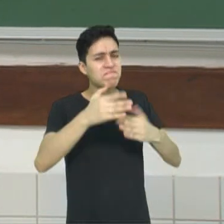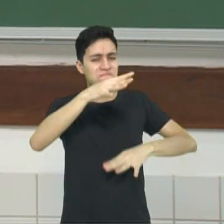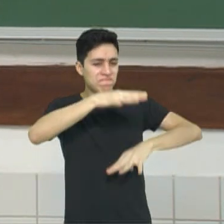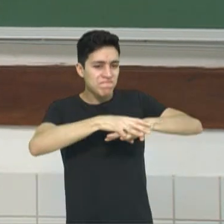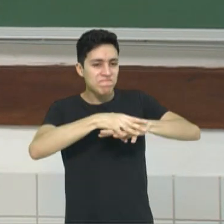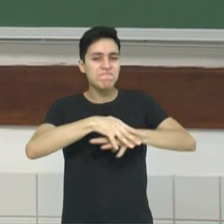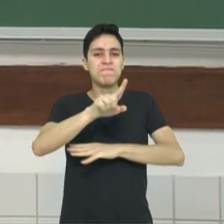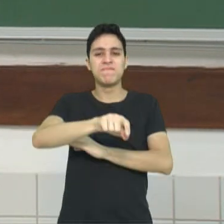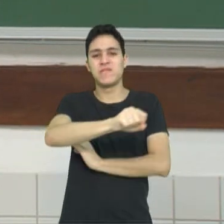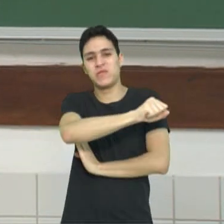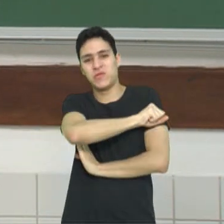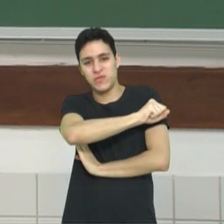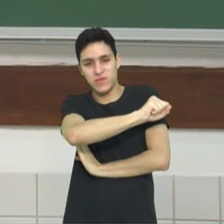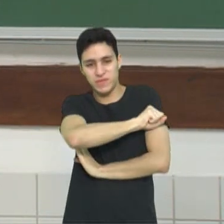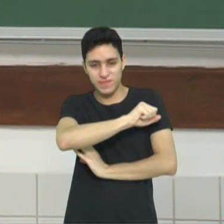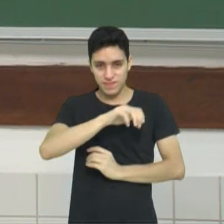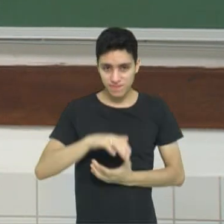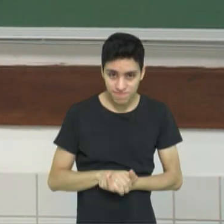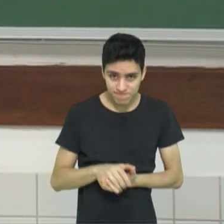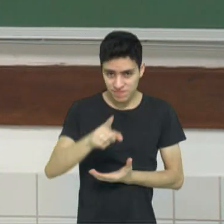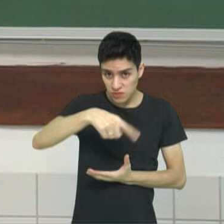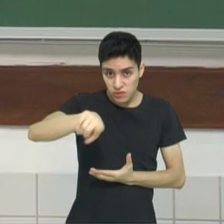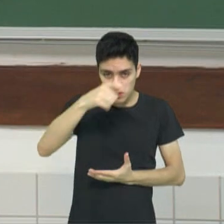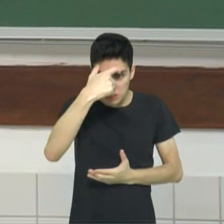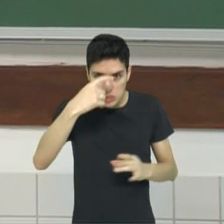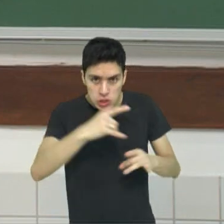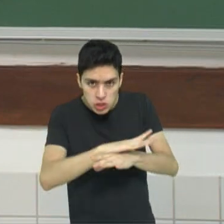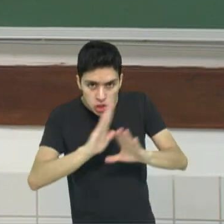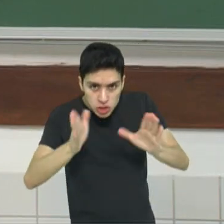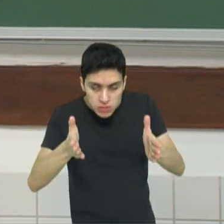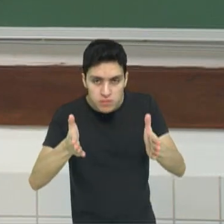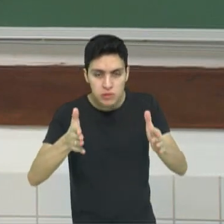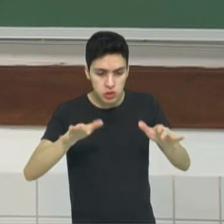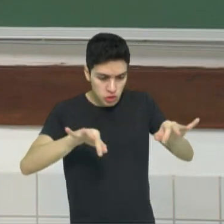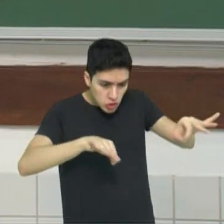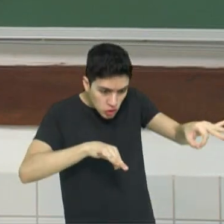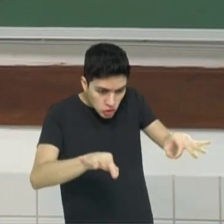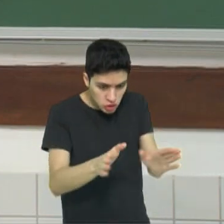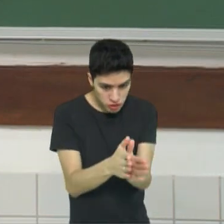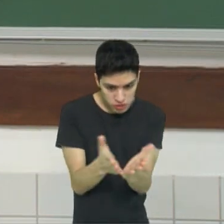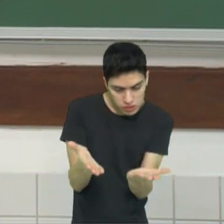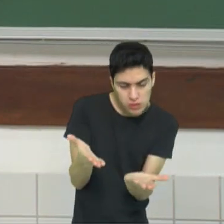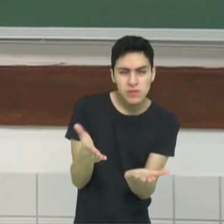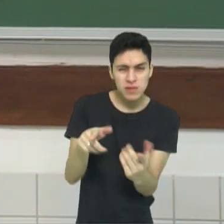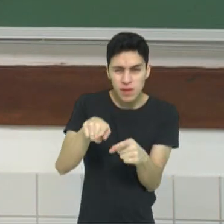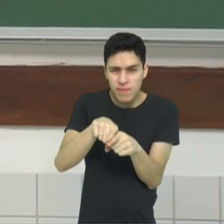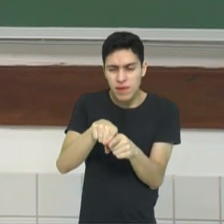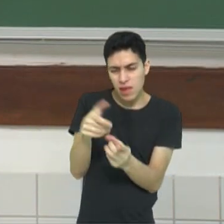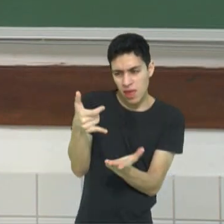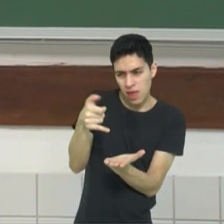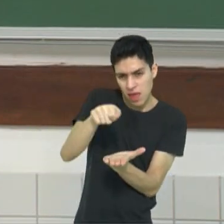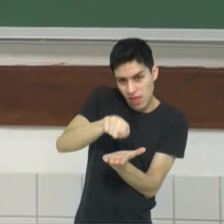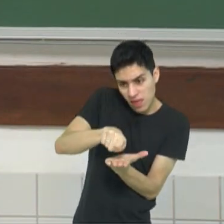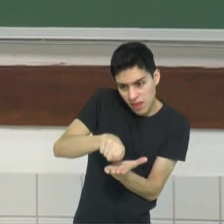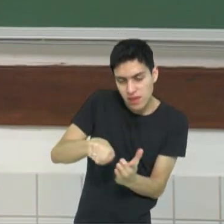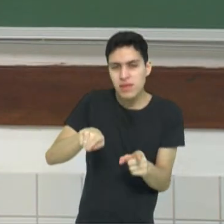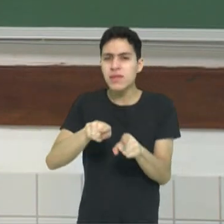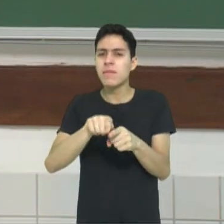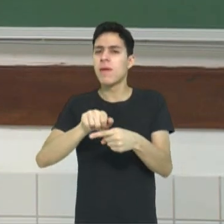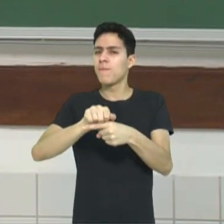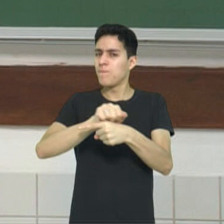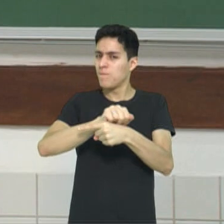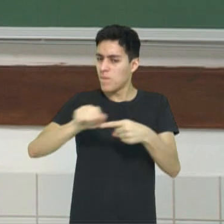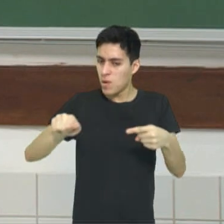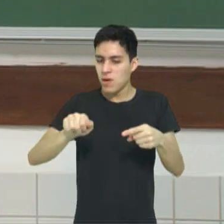do 8º ano. Você está preparadinho? Já separou o seu caderno, sua caneta, sua borracha, para que a gente